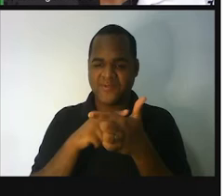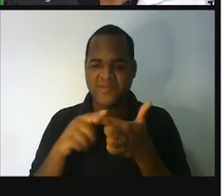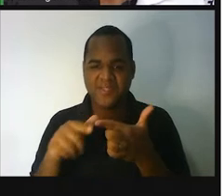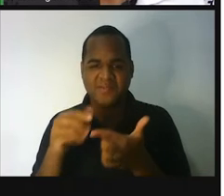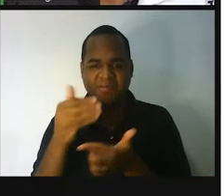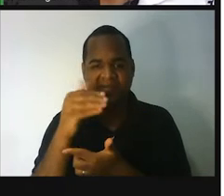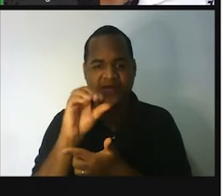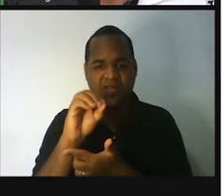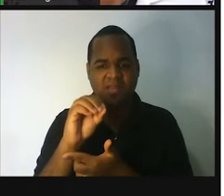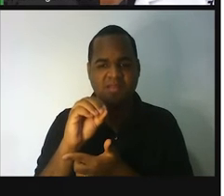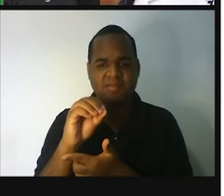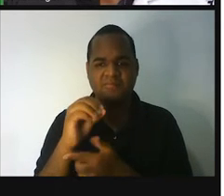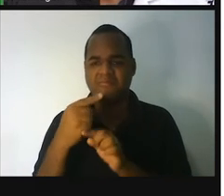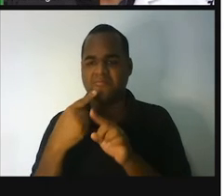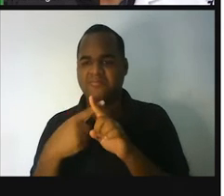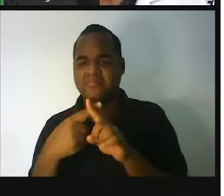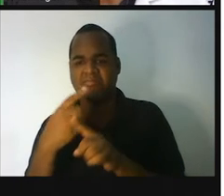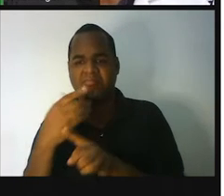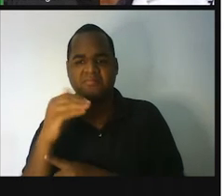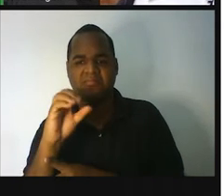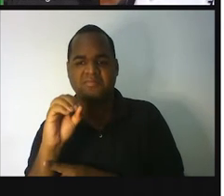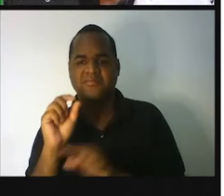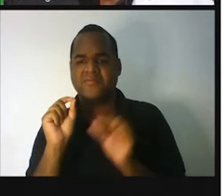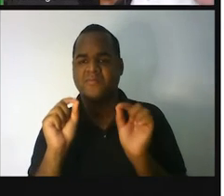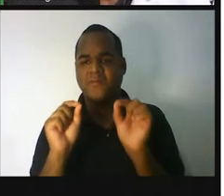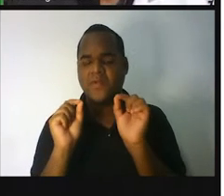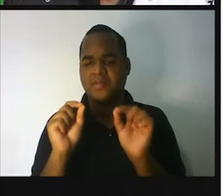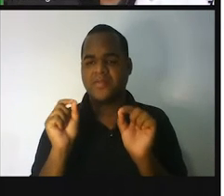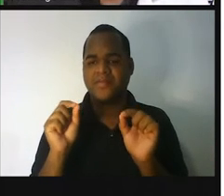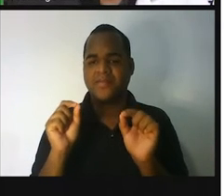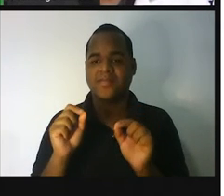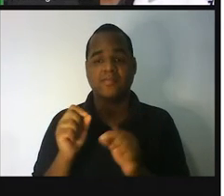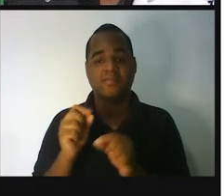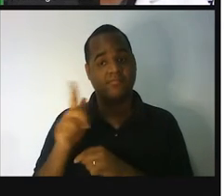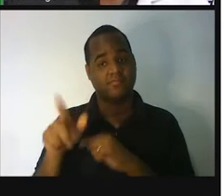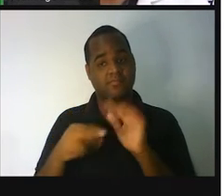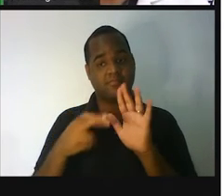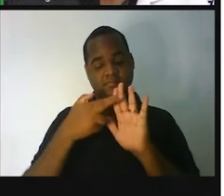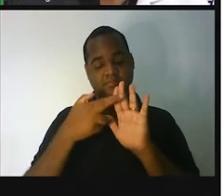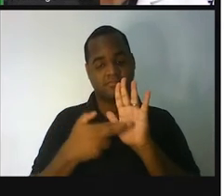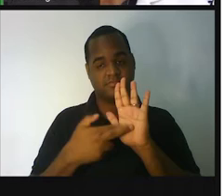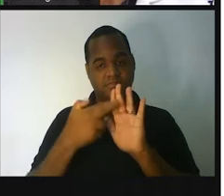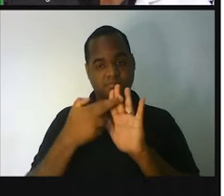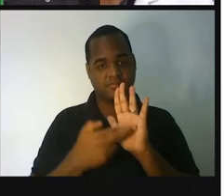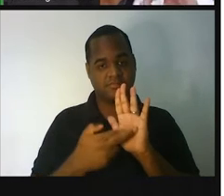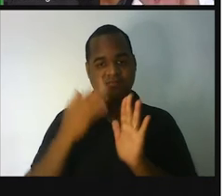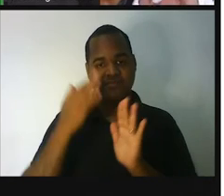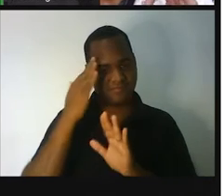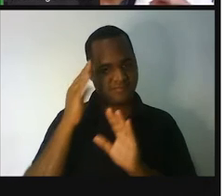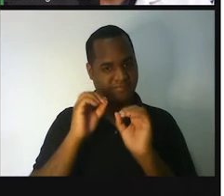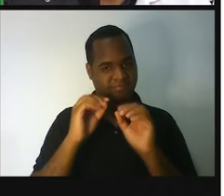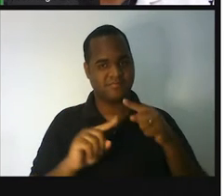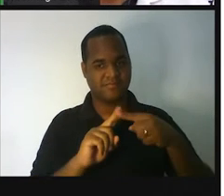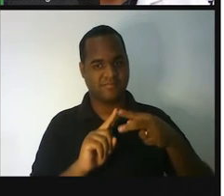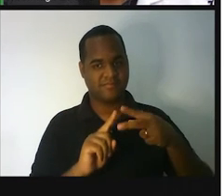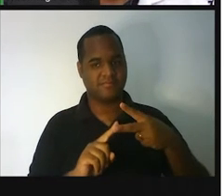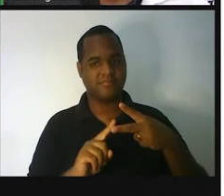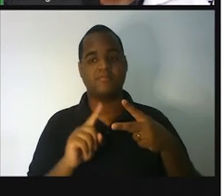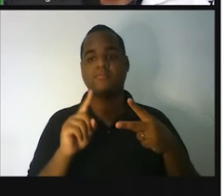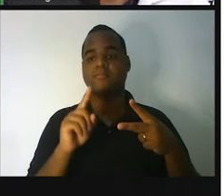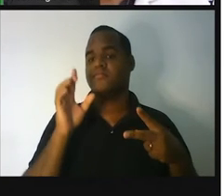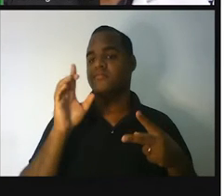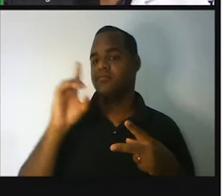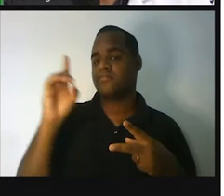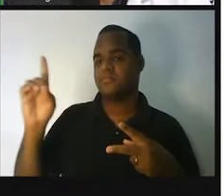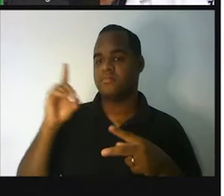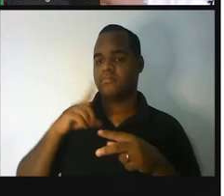Como assim professor olha só que a gente precisa entender o a direita